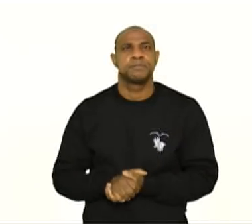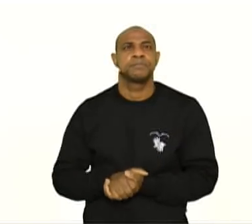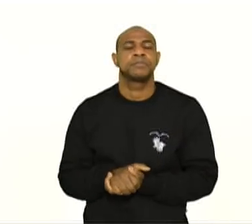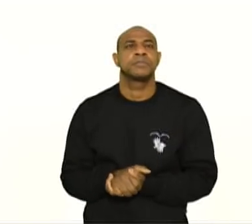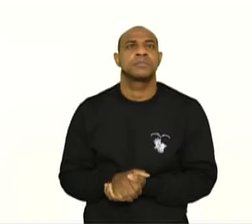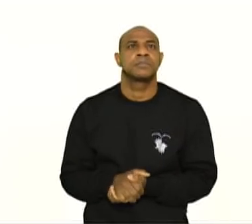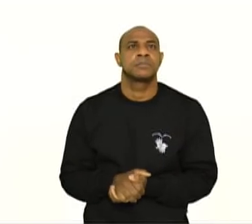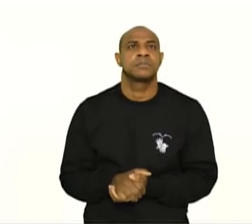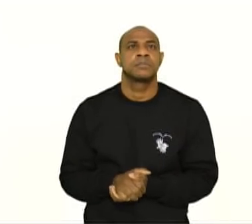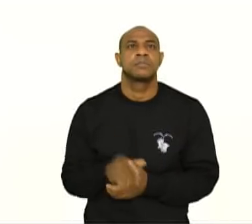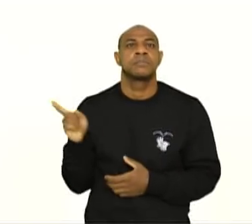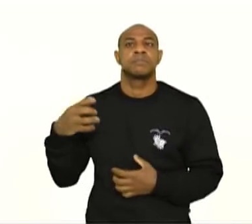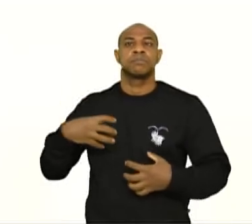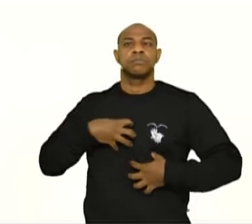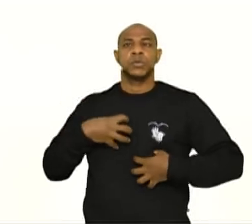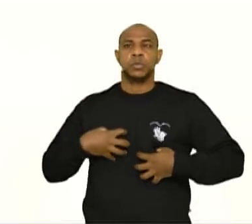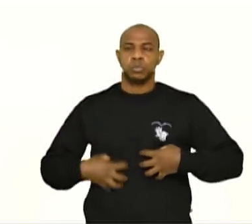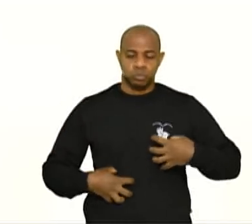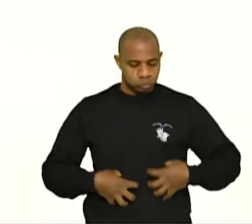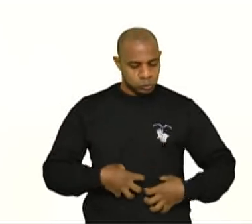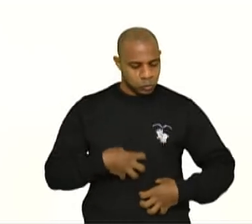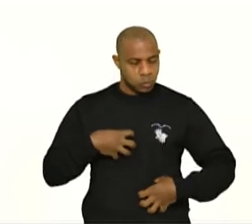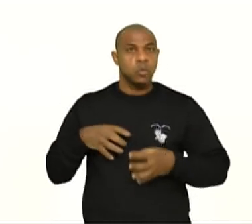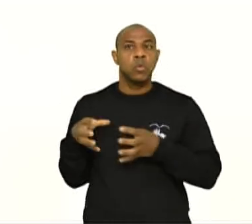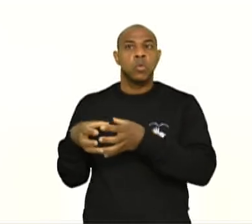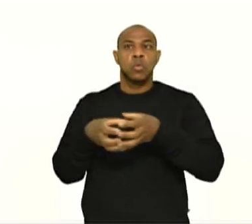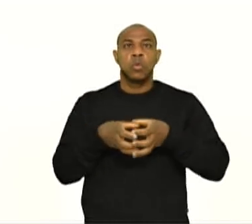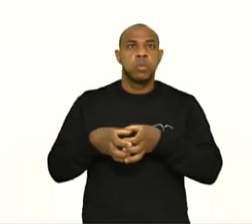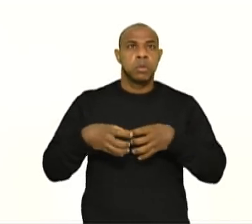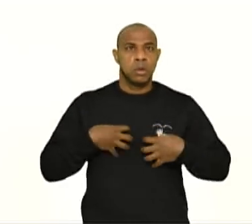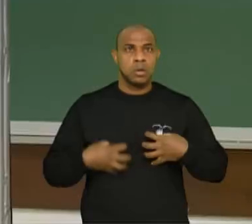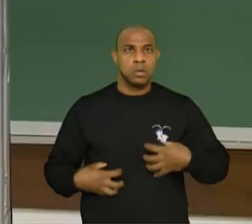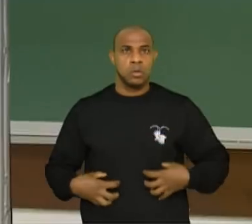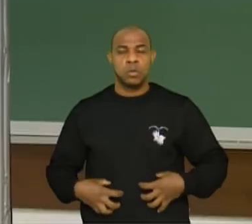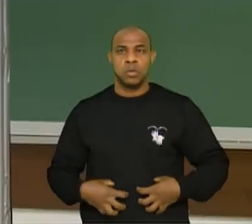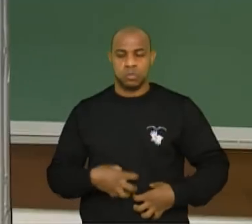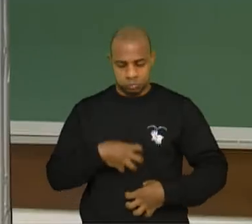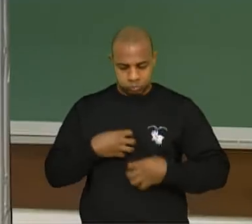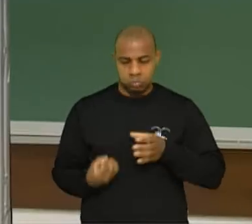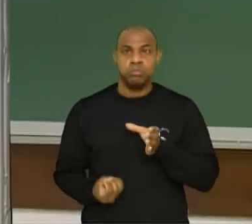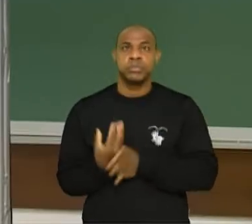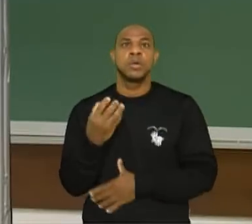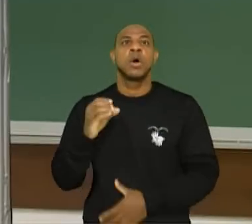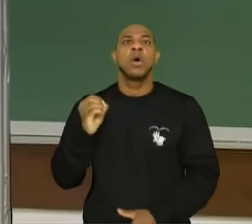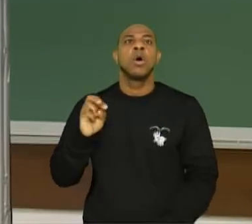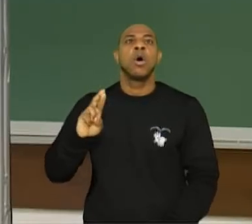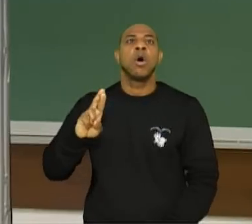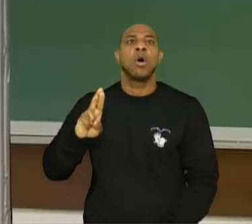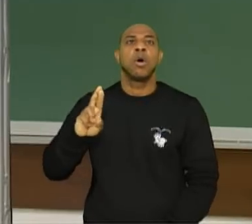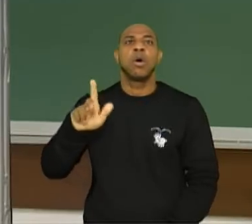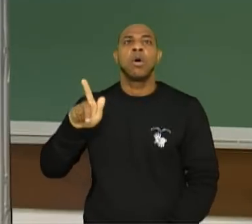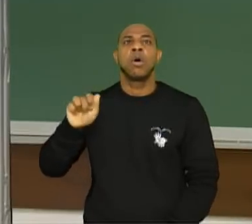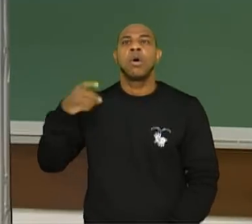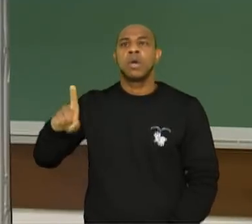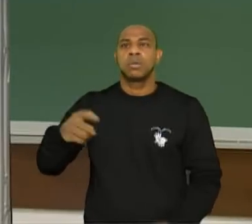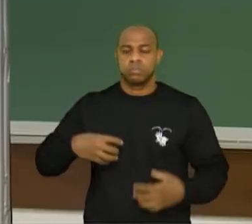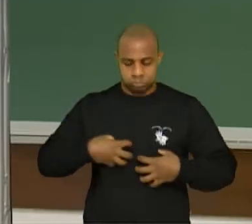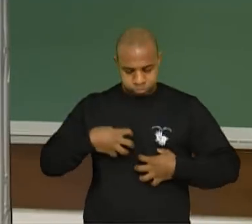aulas. Aí nós temos o conjunto desses tecidos que vão formar órgãos, tá? Esses órgãos,